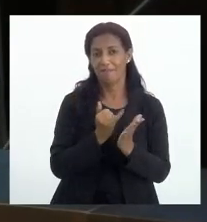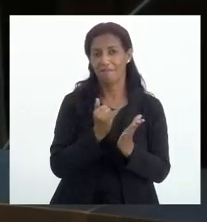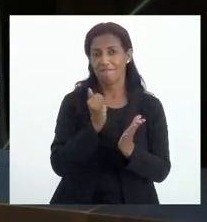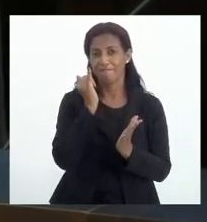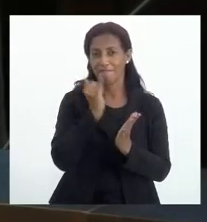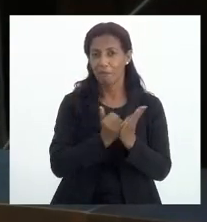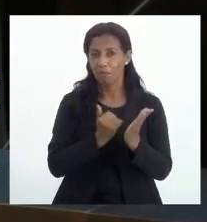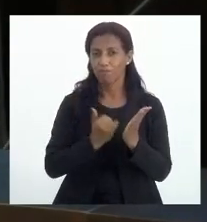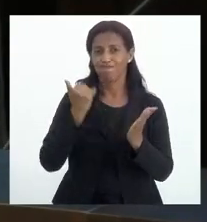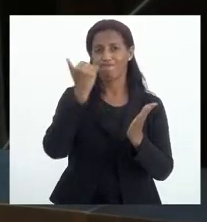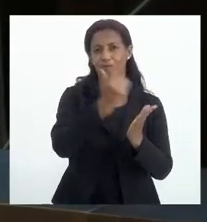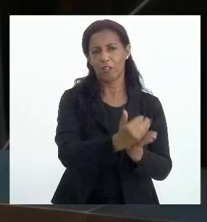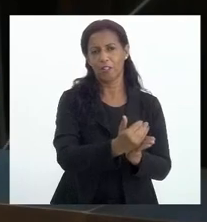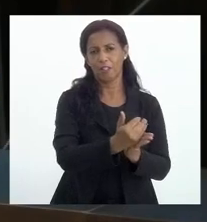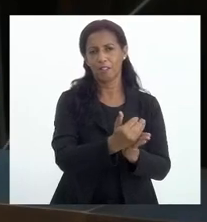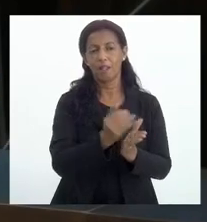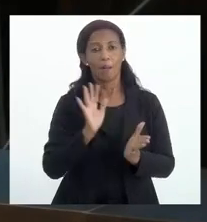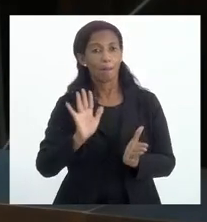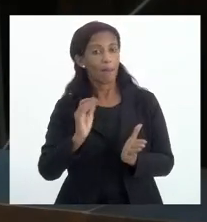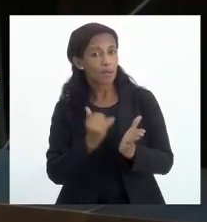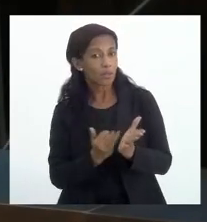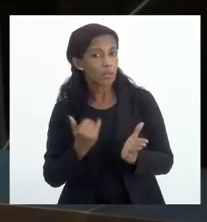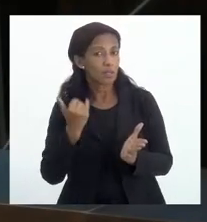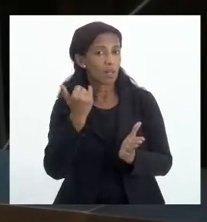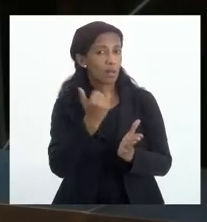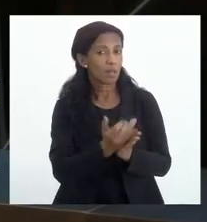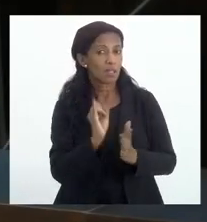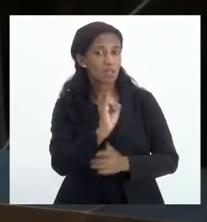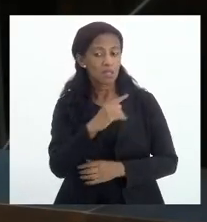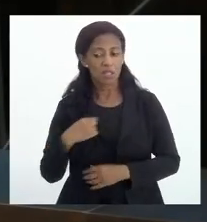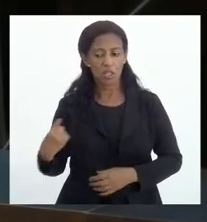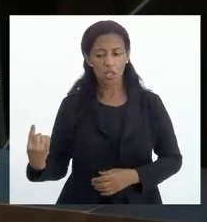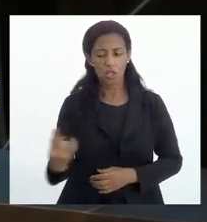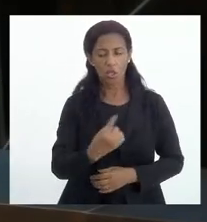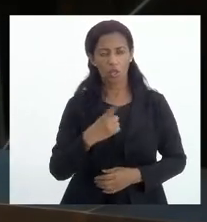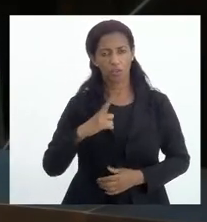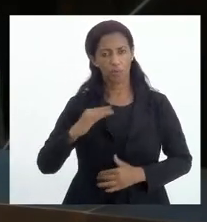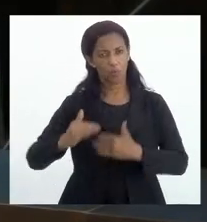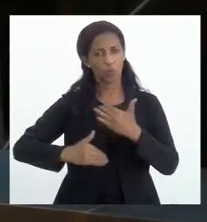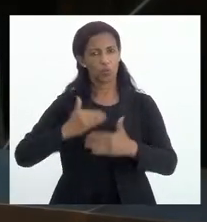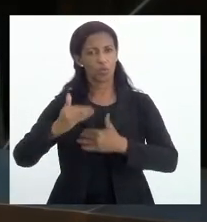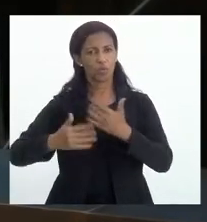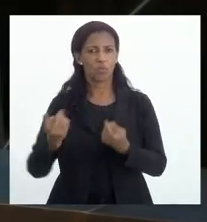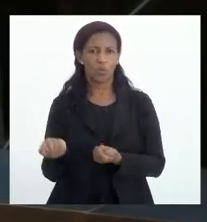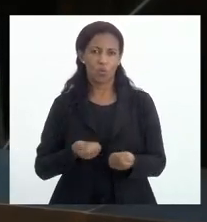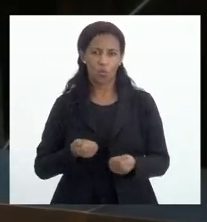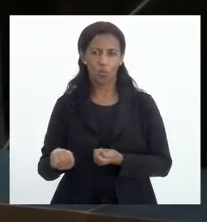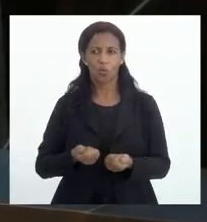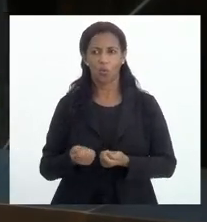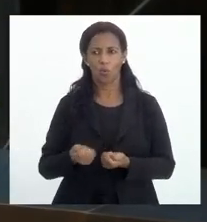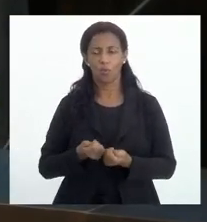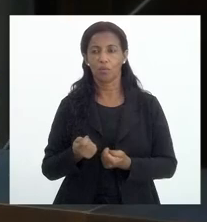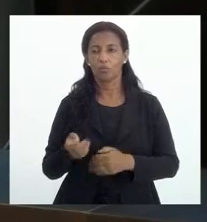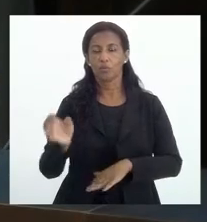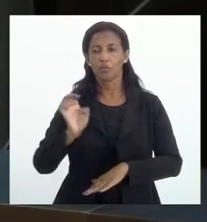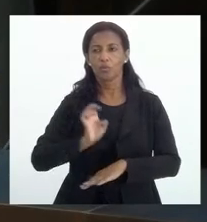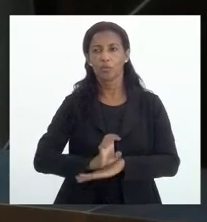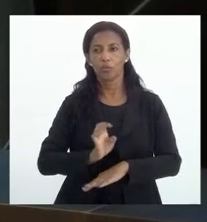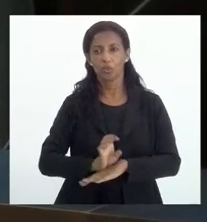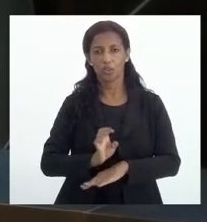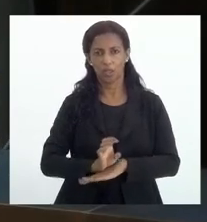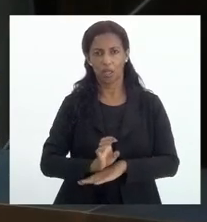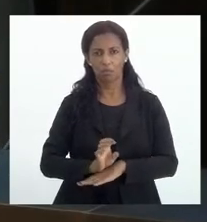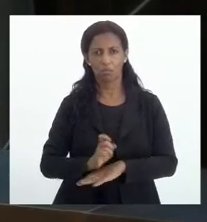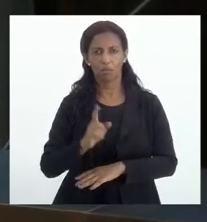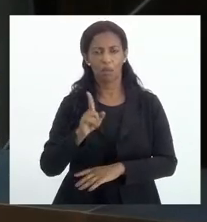E a receita só será aumentada se nós tivermos desenvolvimento econômico. E o Estado